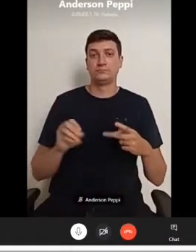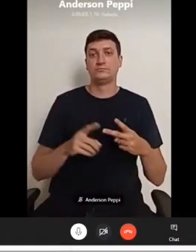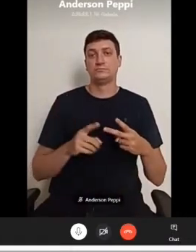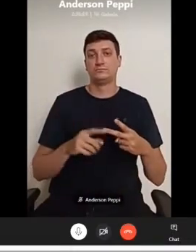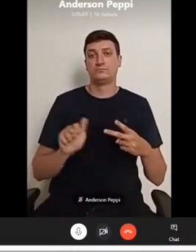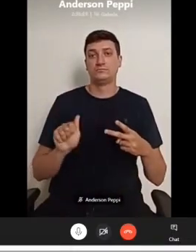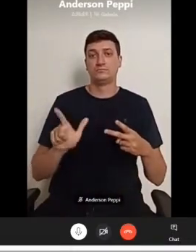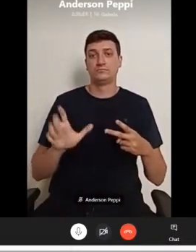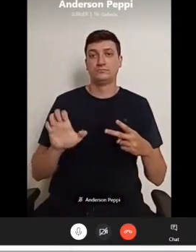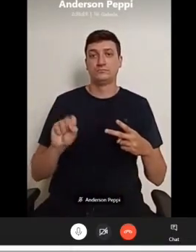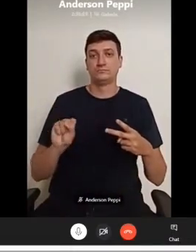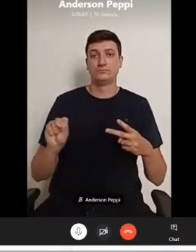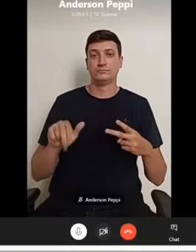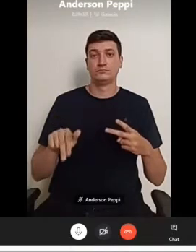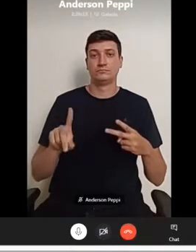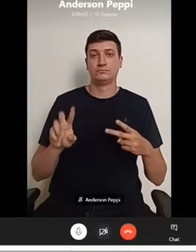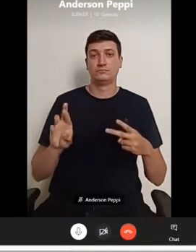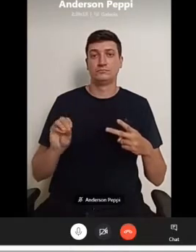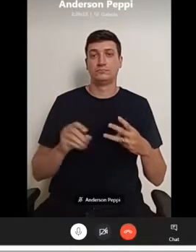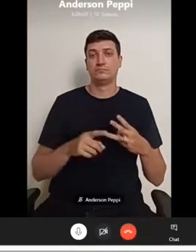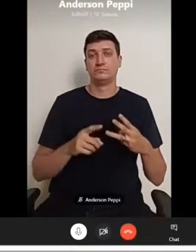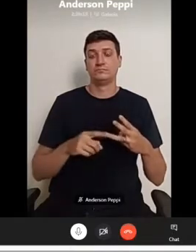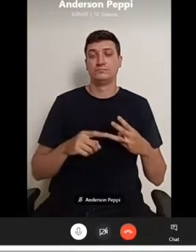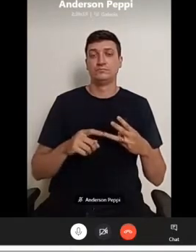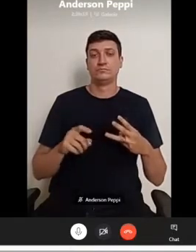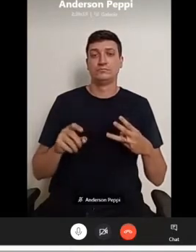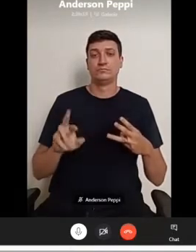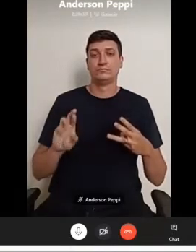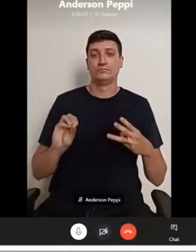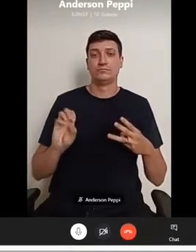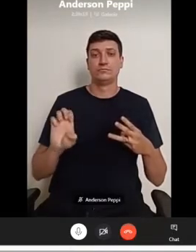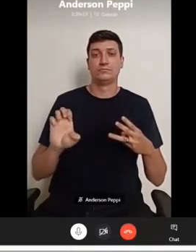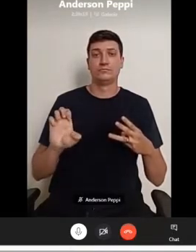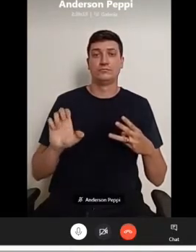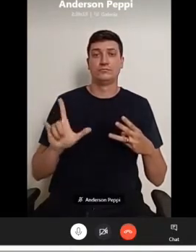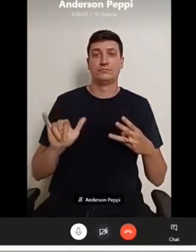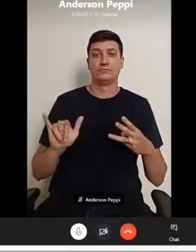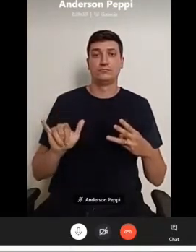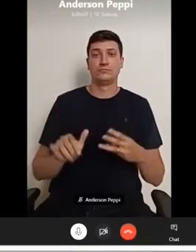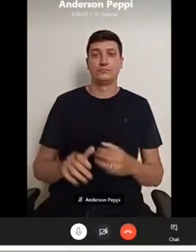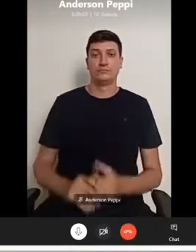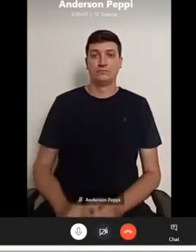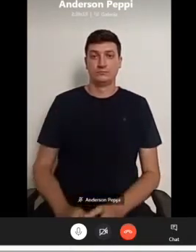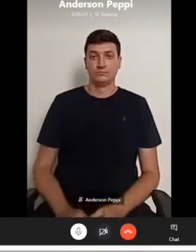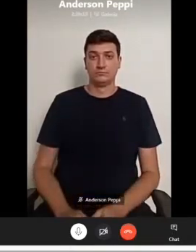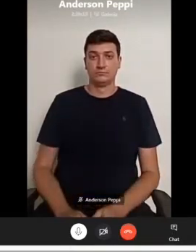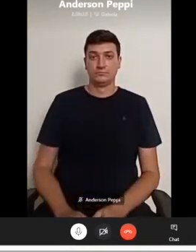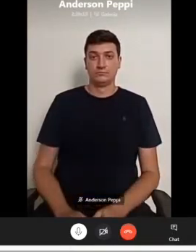Oliveira e Roseli Antunes da Silva e Elo.